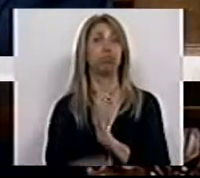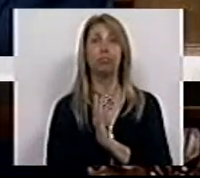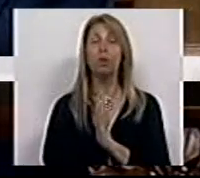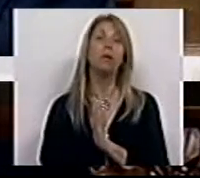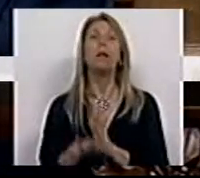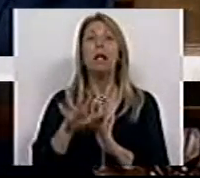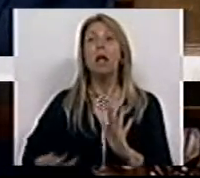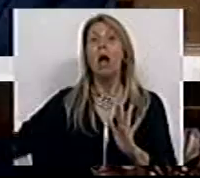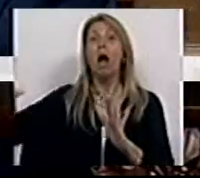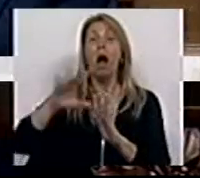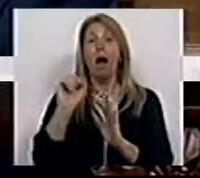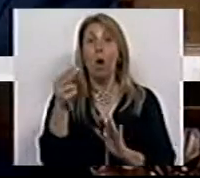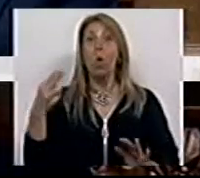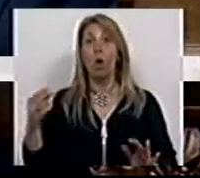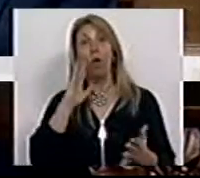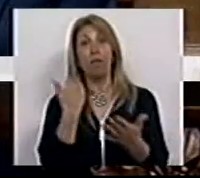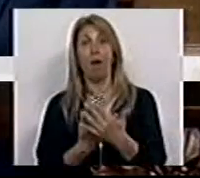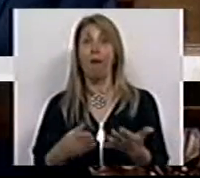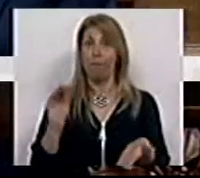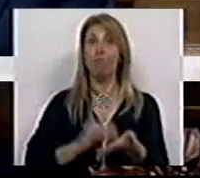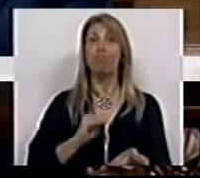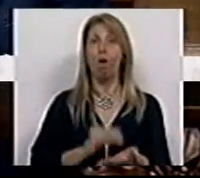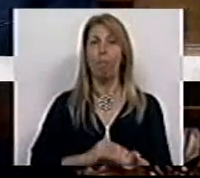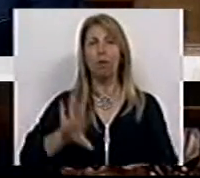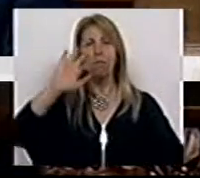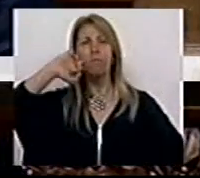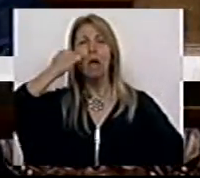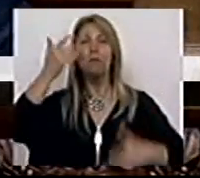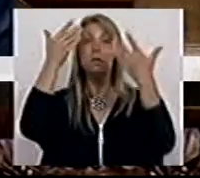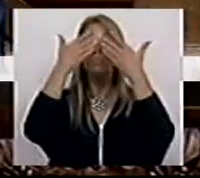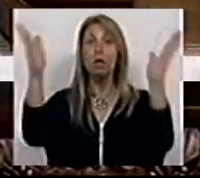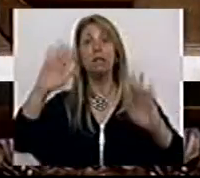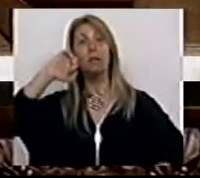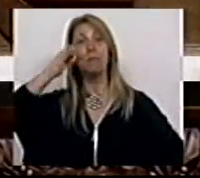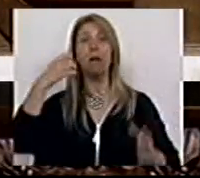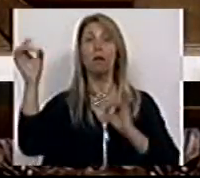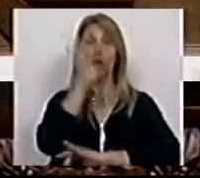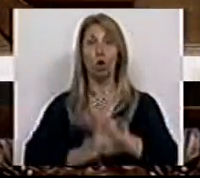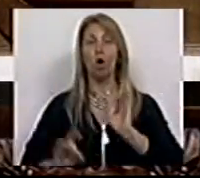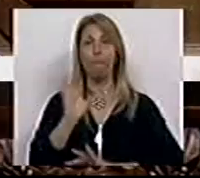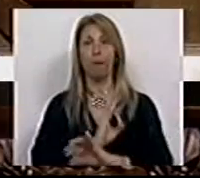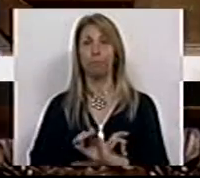do euro para o empobrecimento, põe em causa a democracia, põe em causa a Europa.